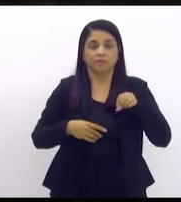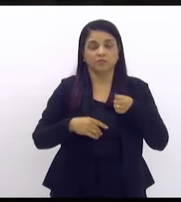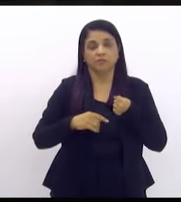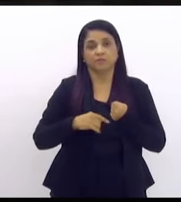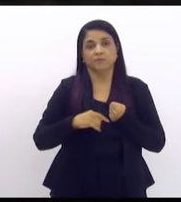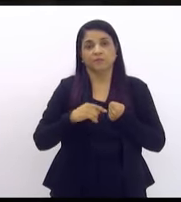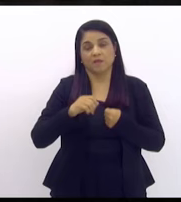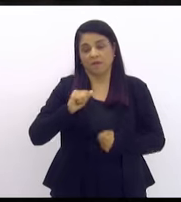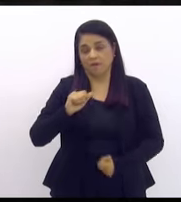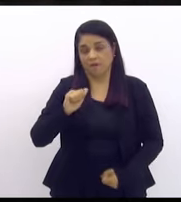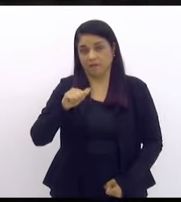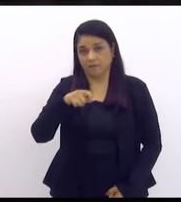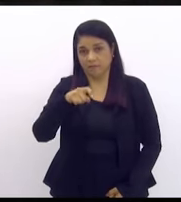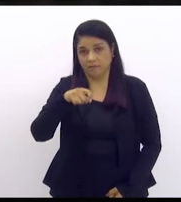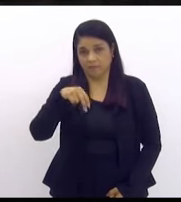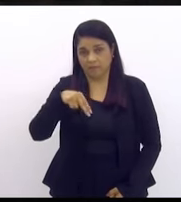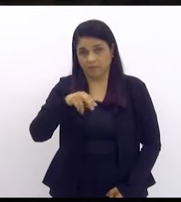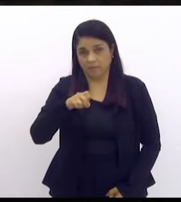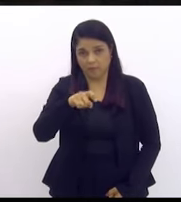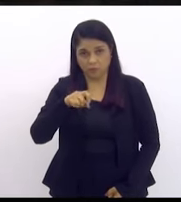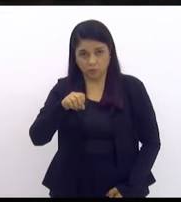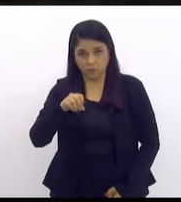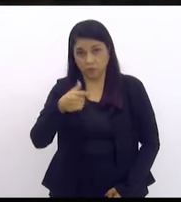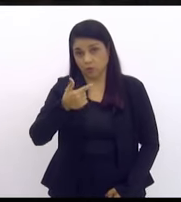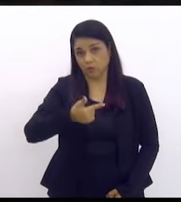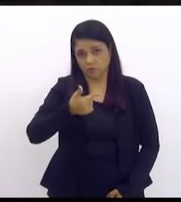2 do PPA.